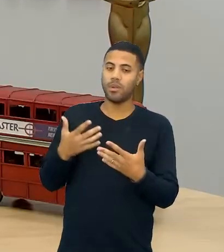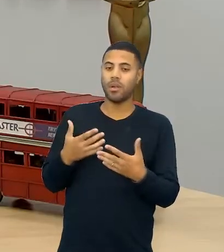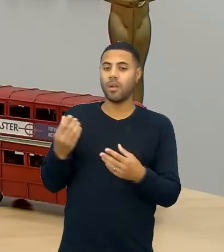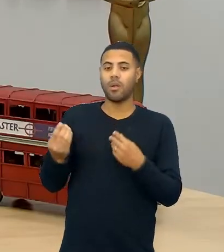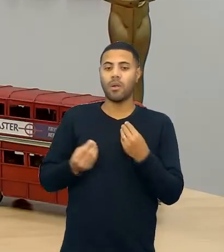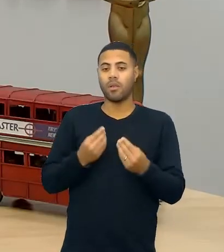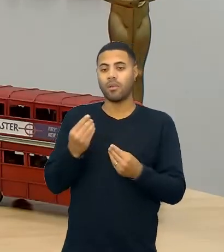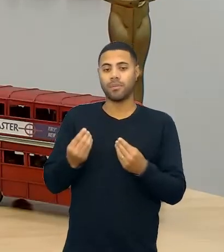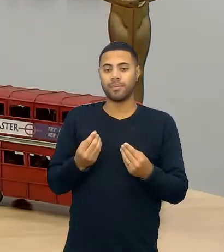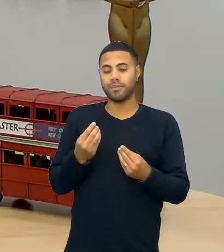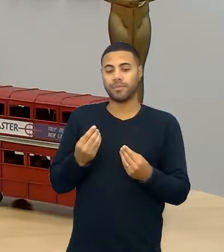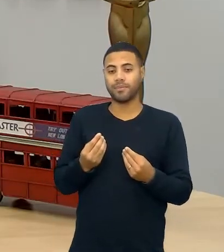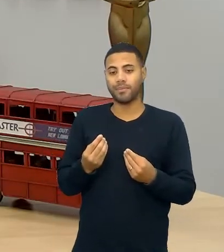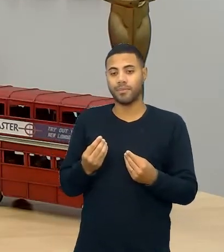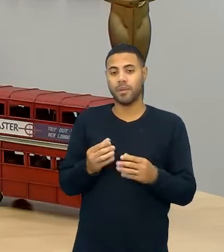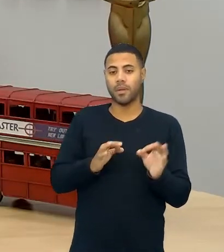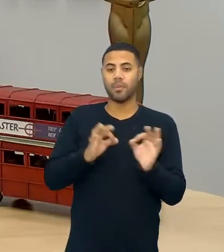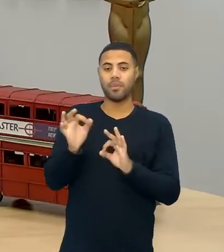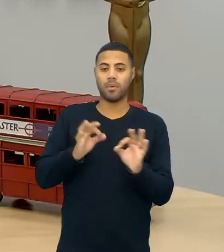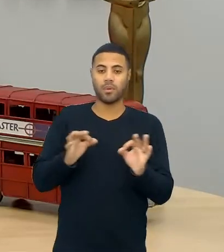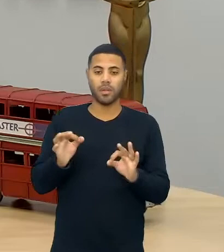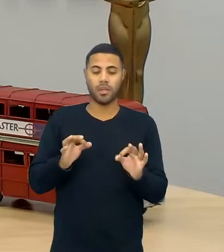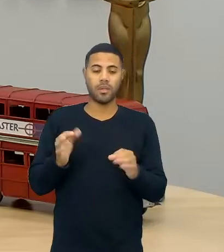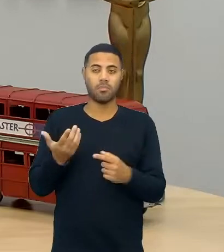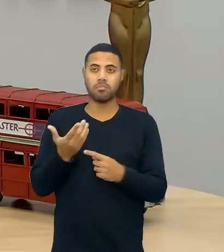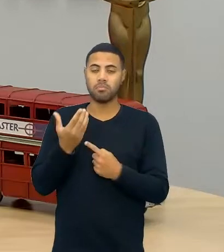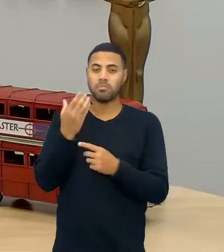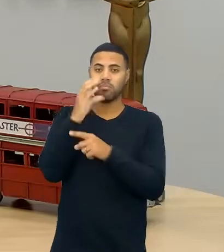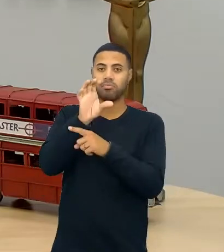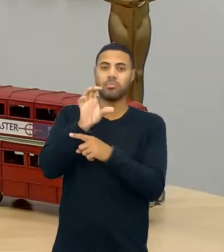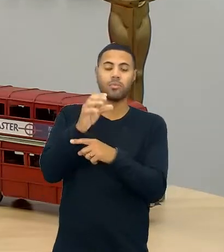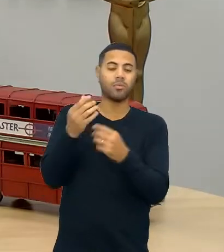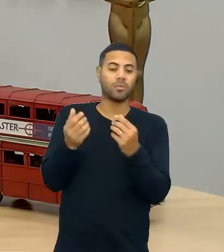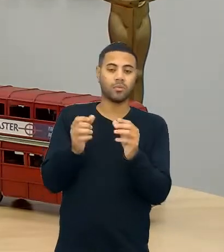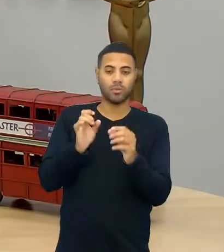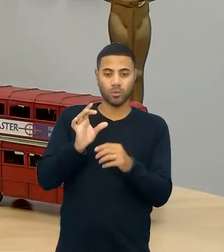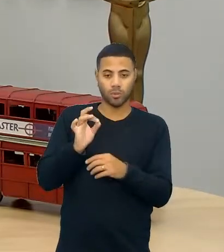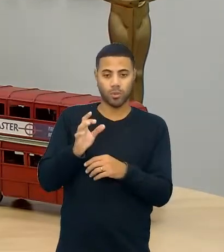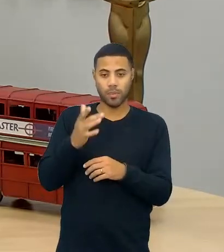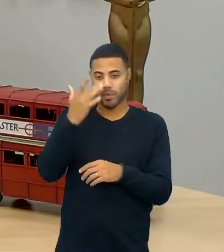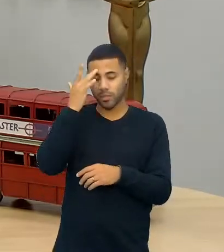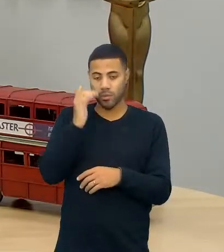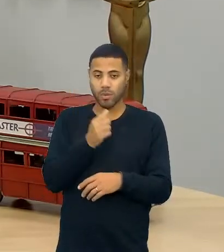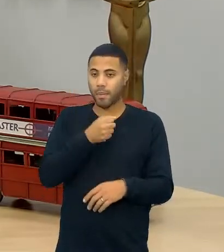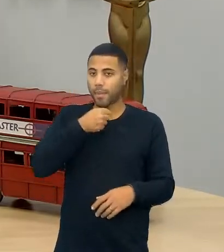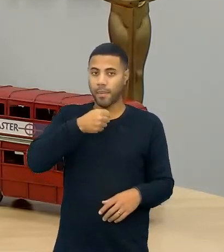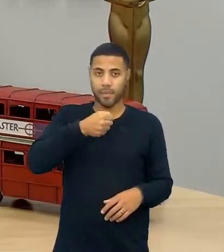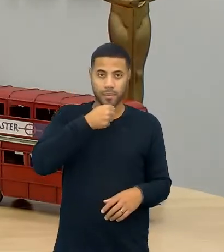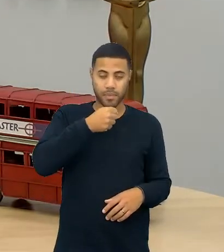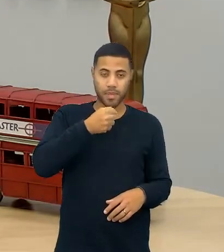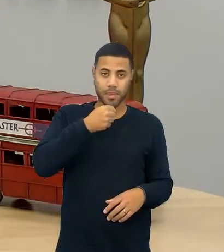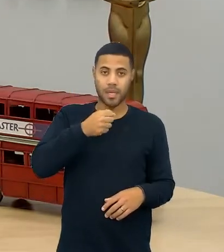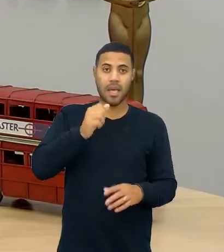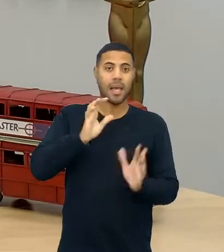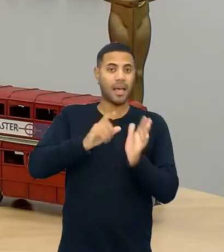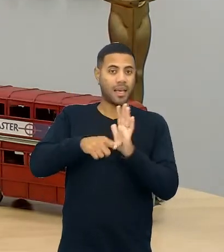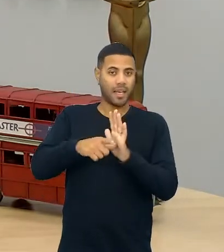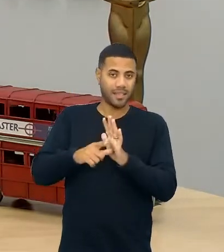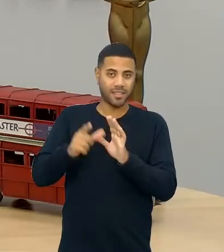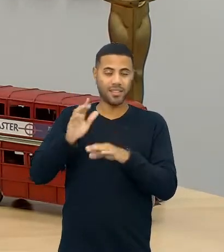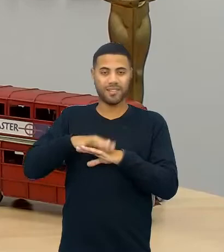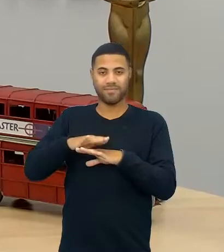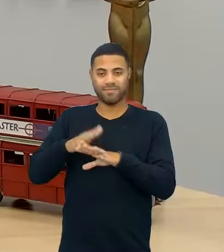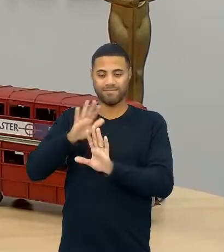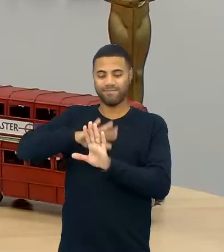que um programa vai ao ar, né? Então, assim, não é só o apresentador. Até o apresentador está ali à frente